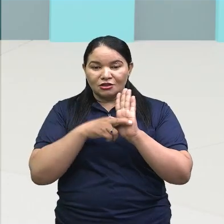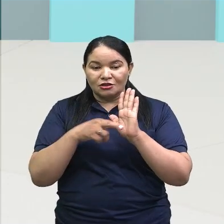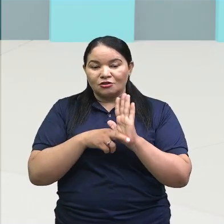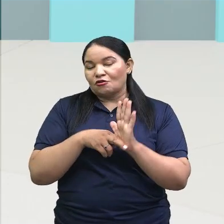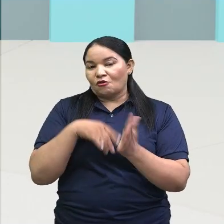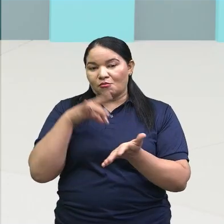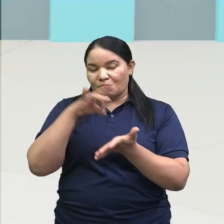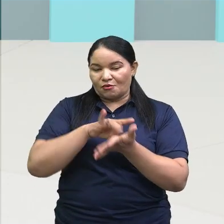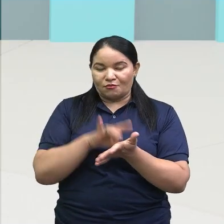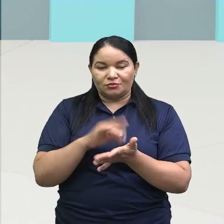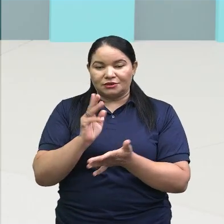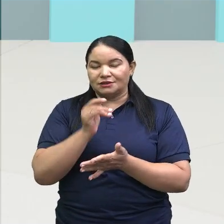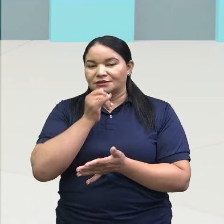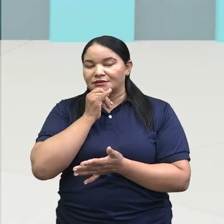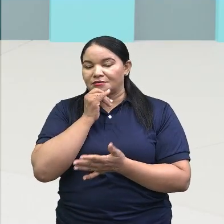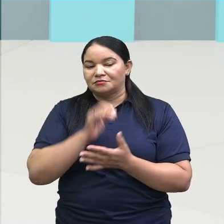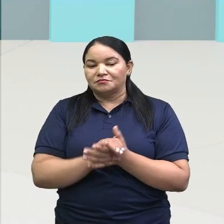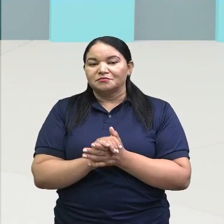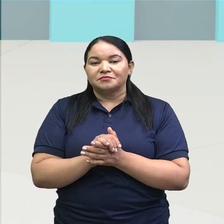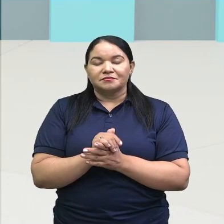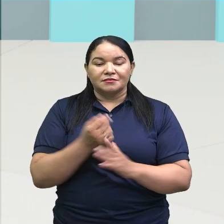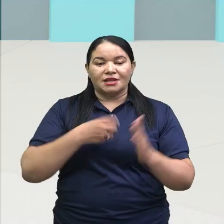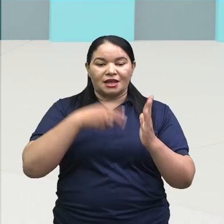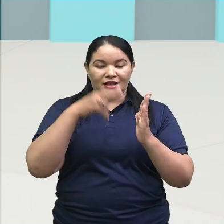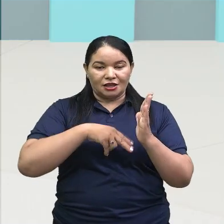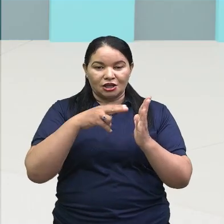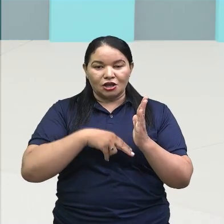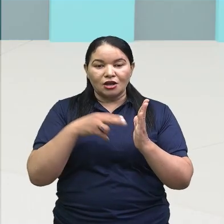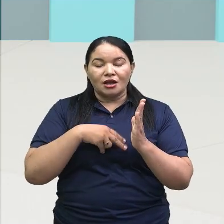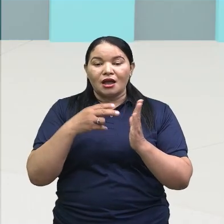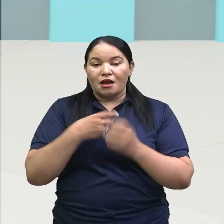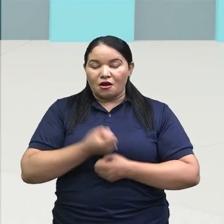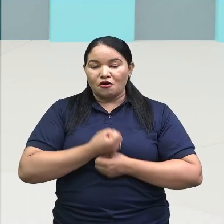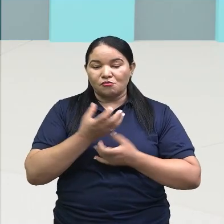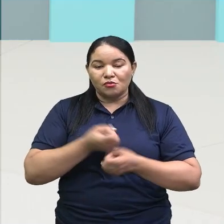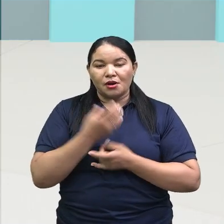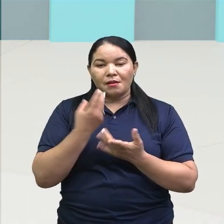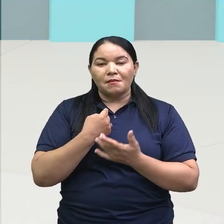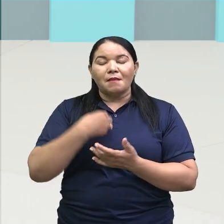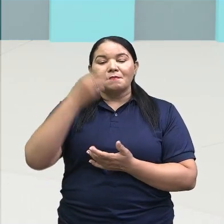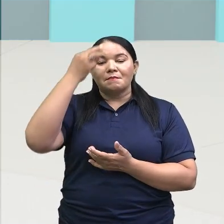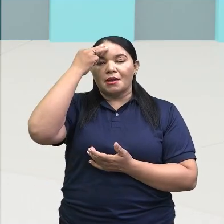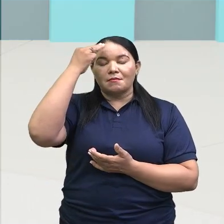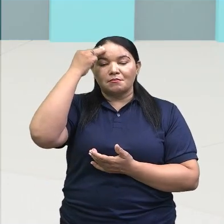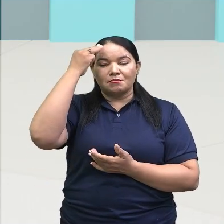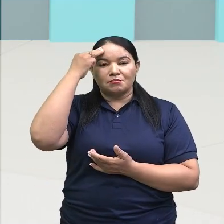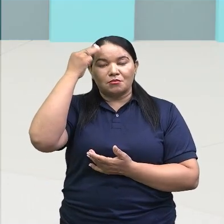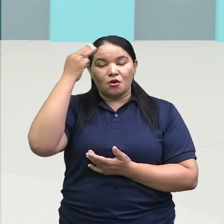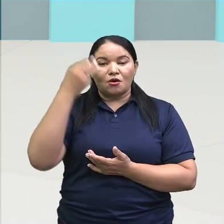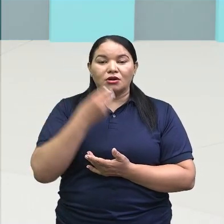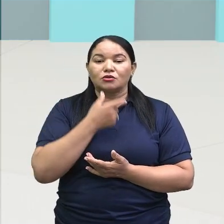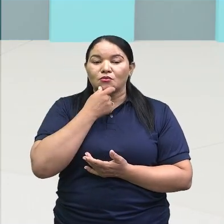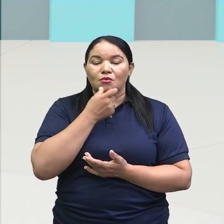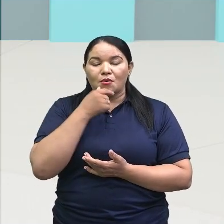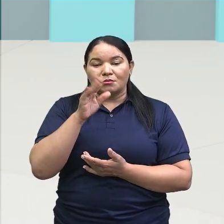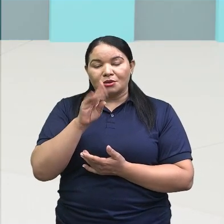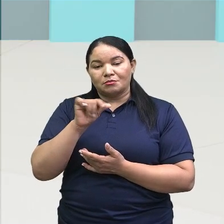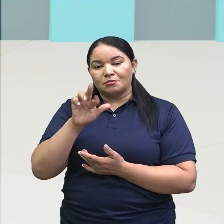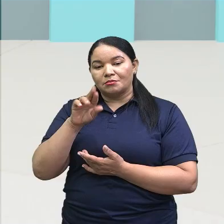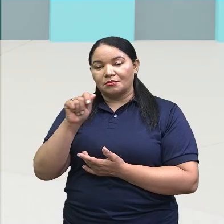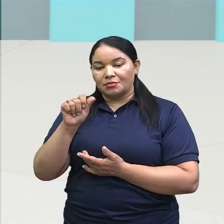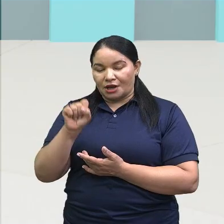faz a leitura de Memórias Póstumas de Brás Cubas, você fica assim, meu Deus, que texto meio difícil, porque é